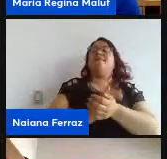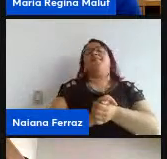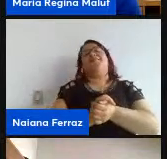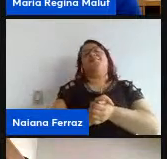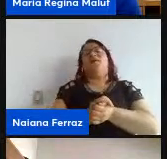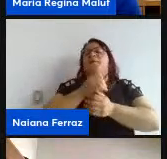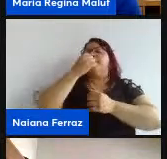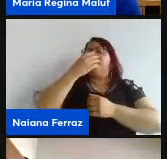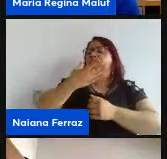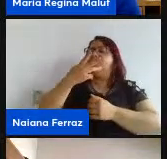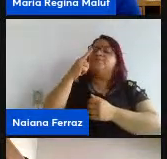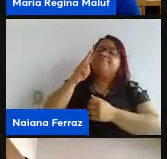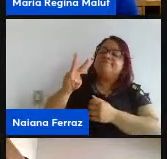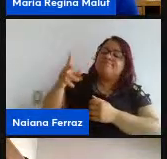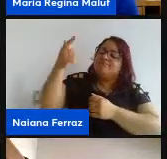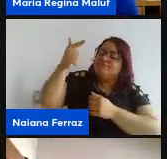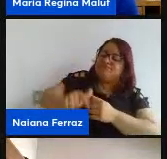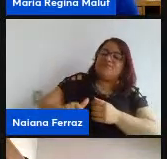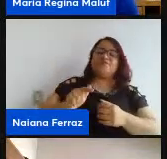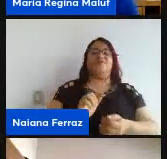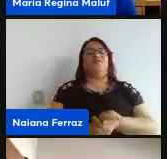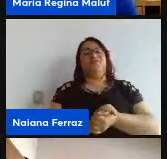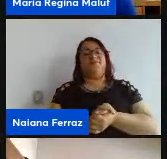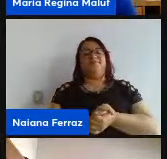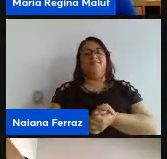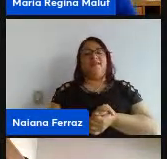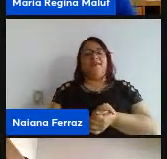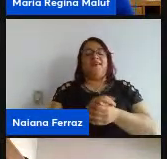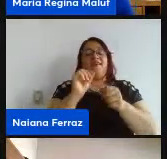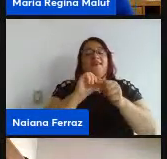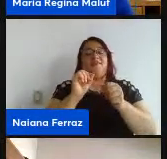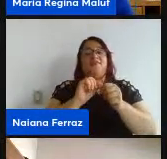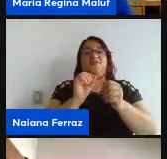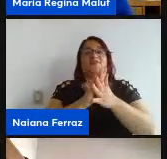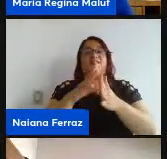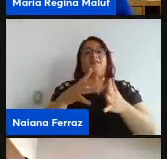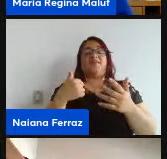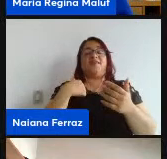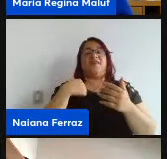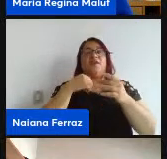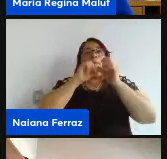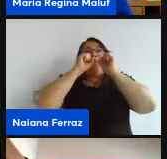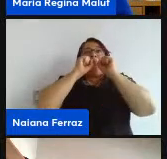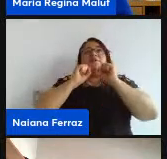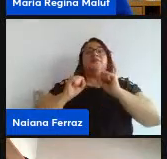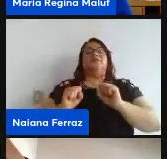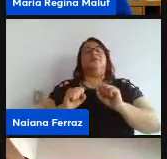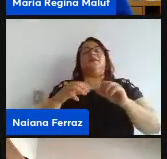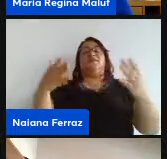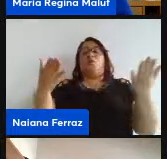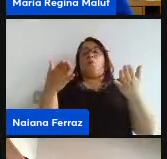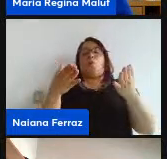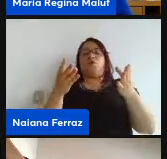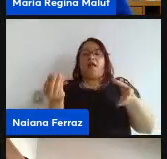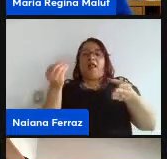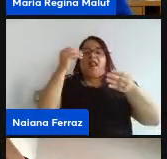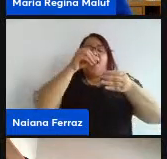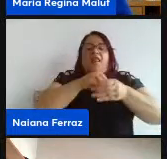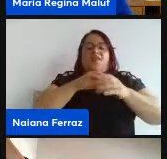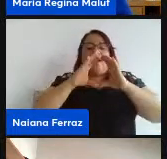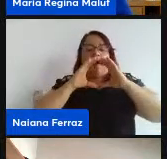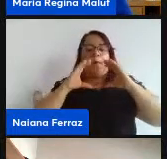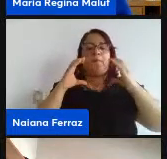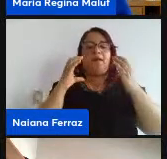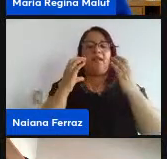revê-la. E isso fez com que eu pudesse, né, fazer parte aqui dessa comunidade que é a Jornada de